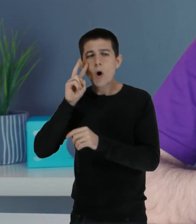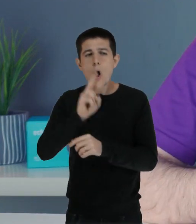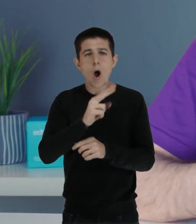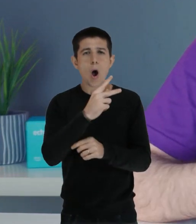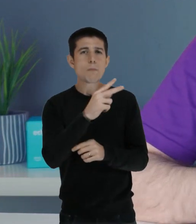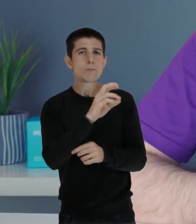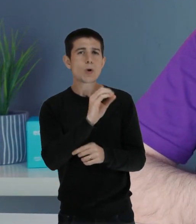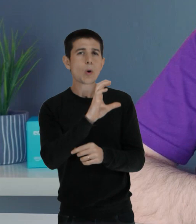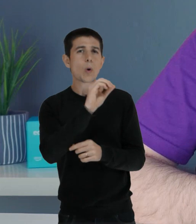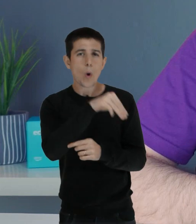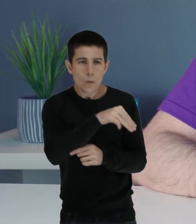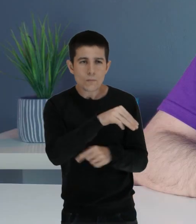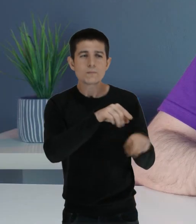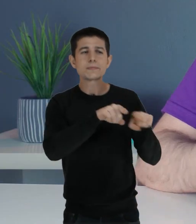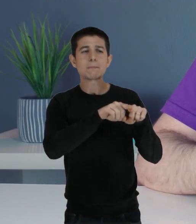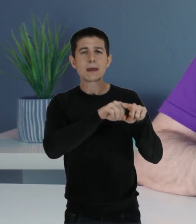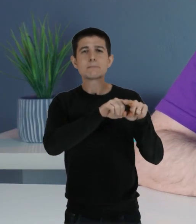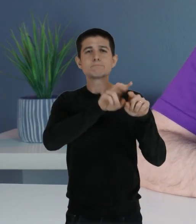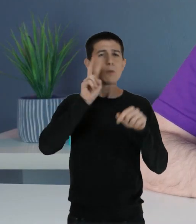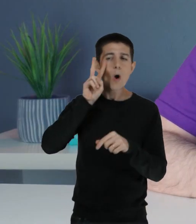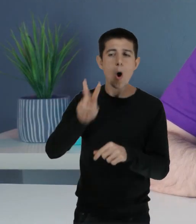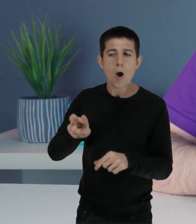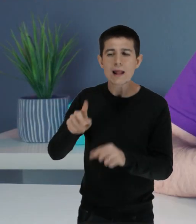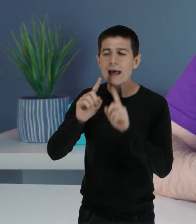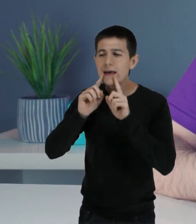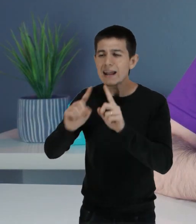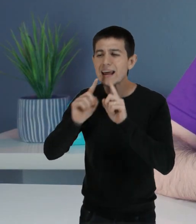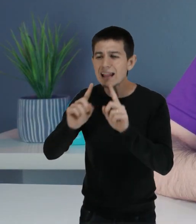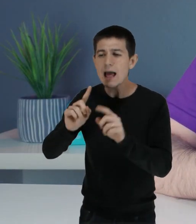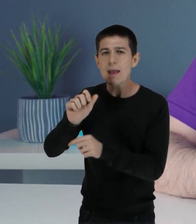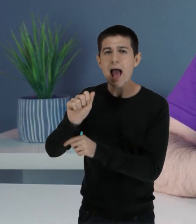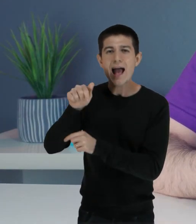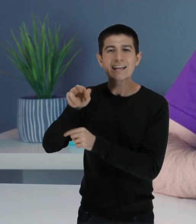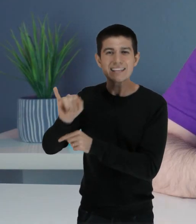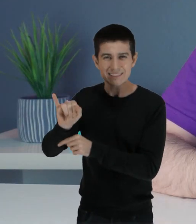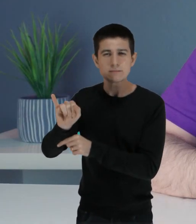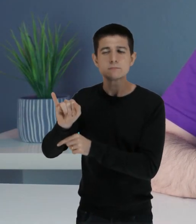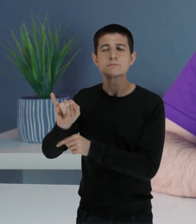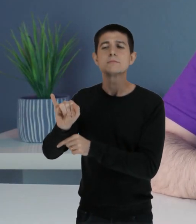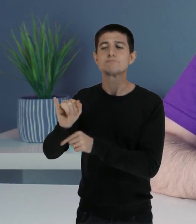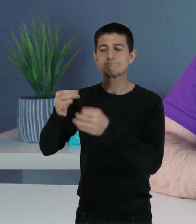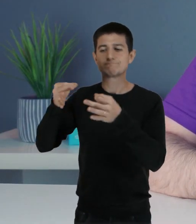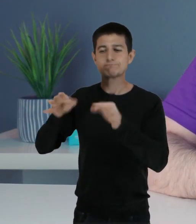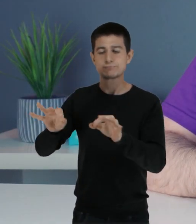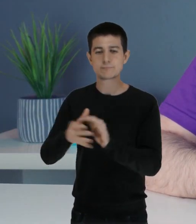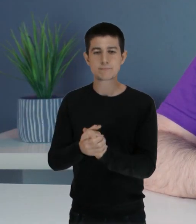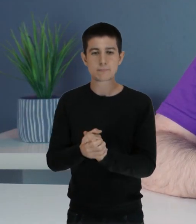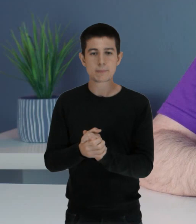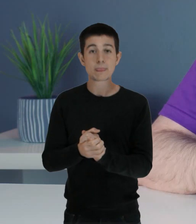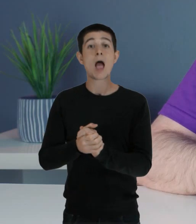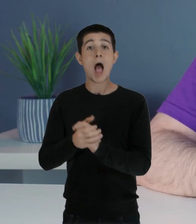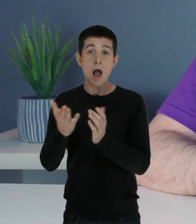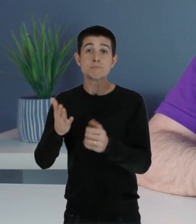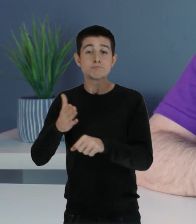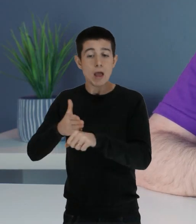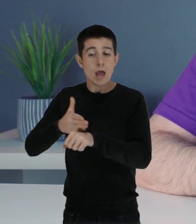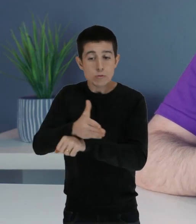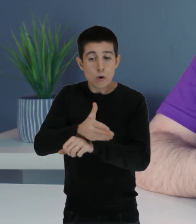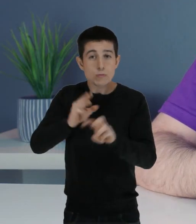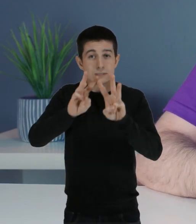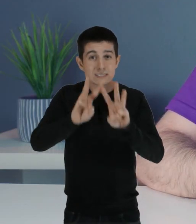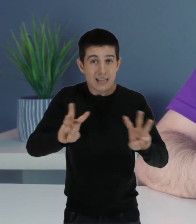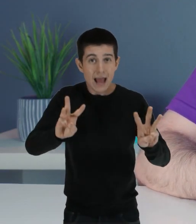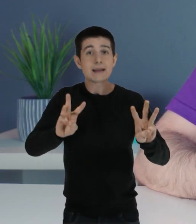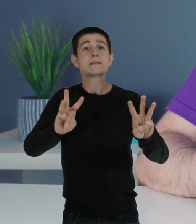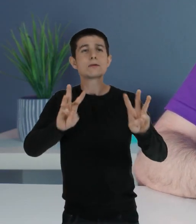o Procon e o Reclame Aqui. Depois de acessar a sua loja virtual, confira se o endereço do site é compatível com o nome dele e